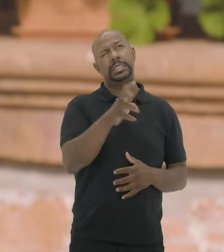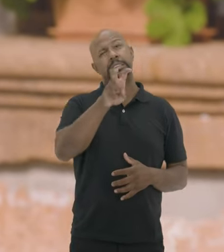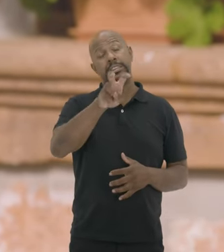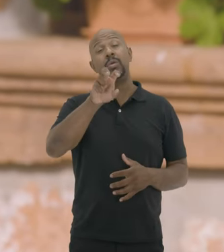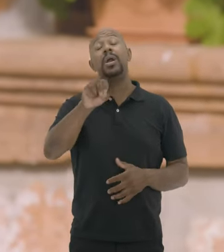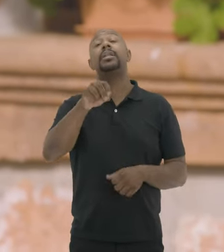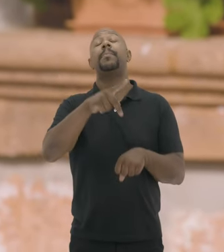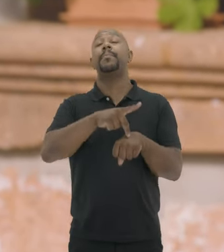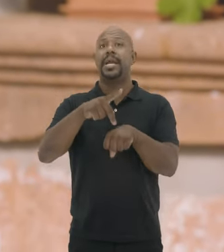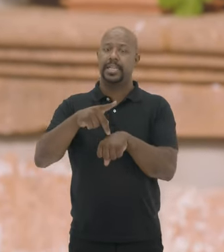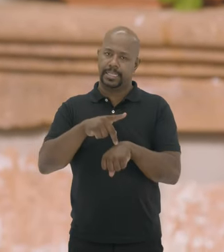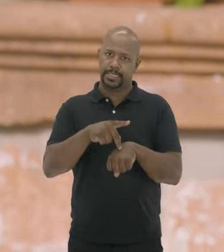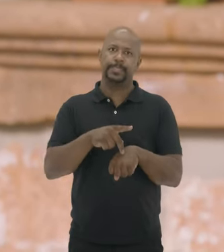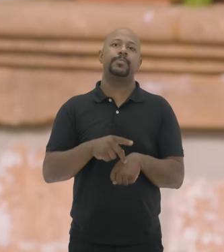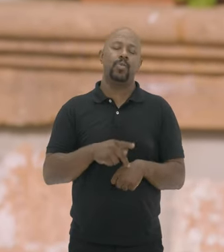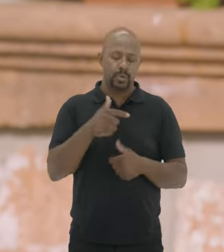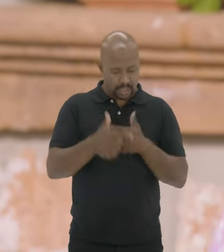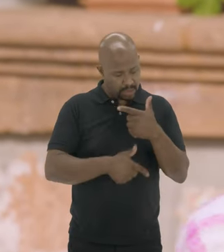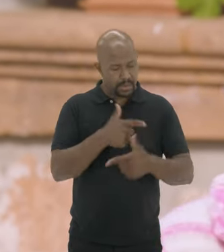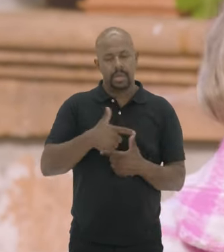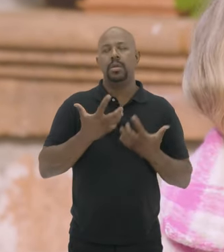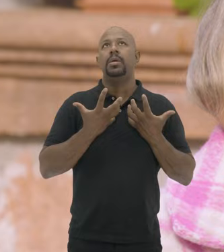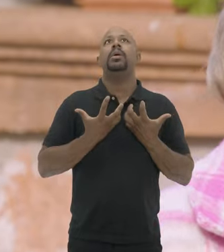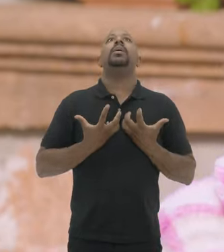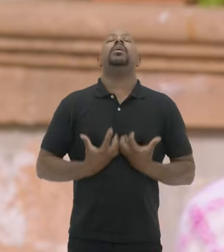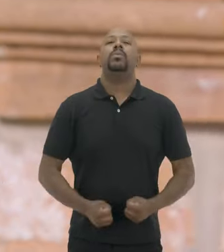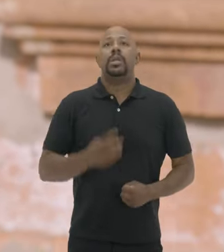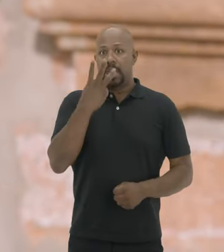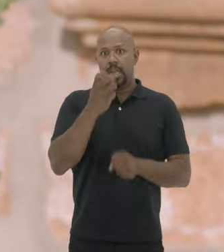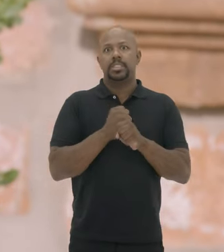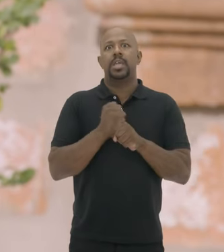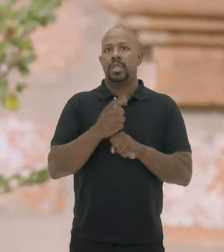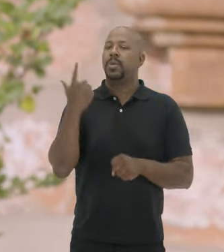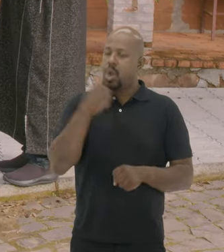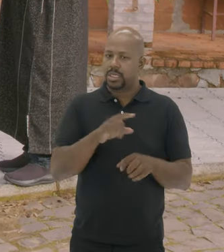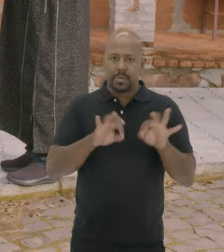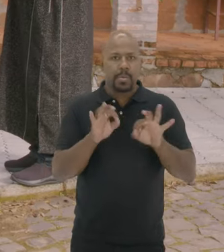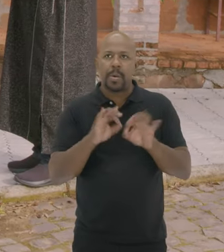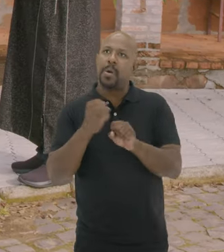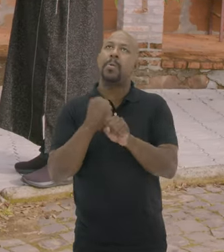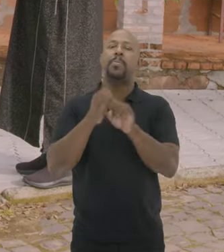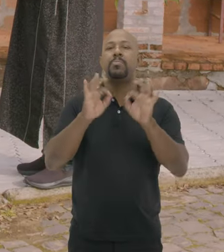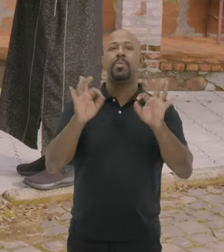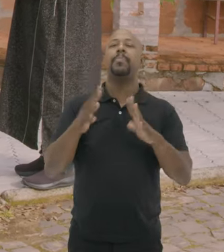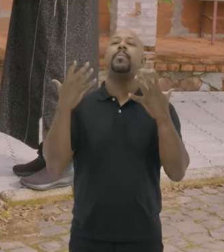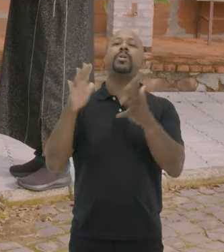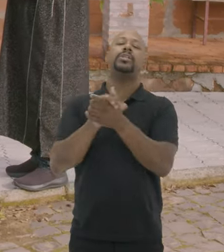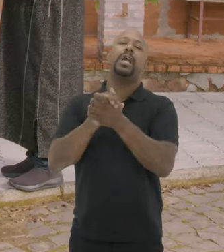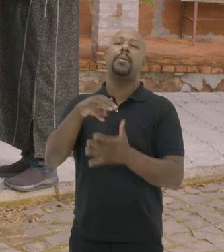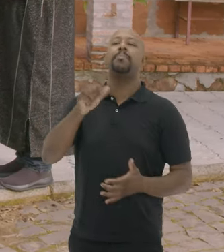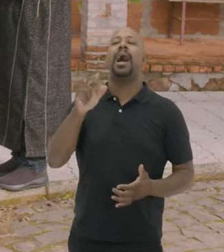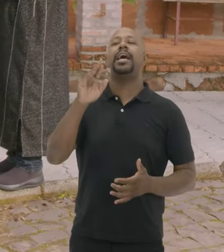450 peças né Foi um trabalho exaustivo três anos para mim terminar o casarão para